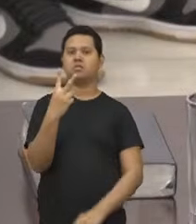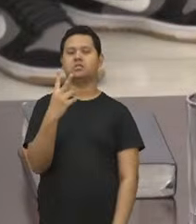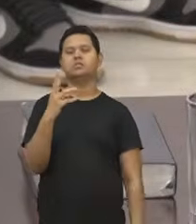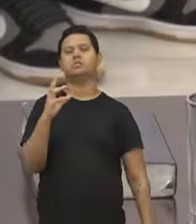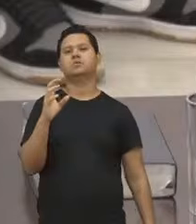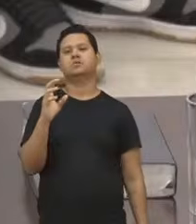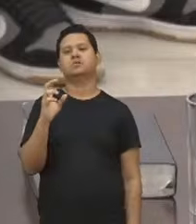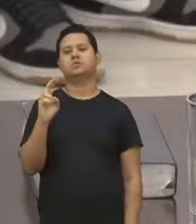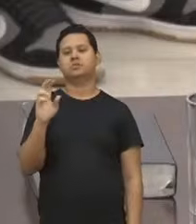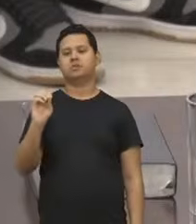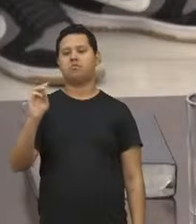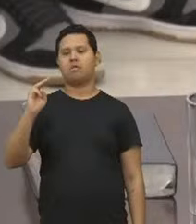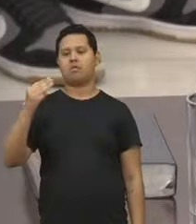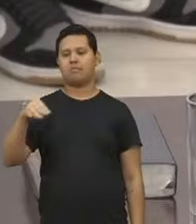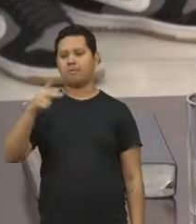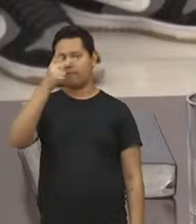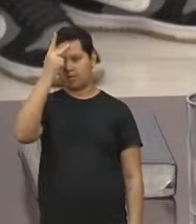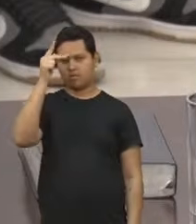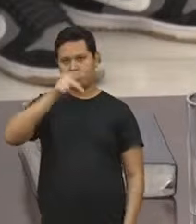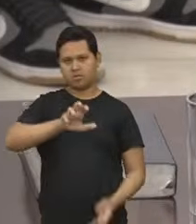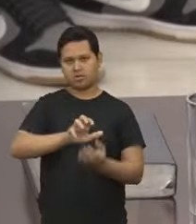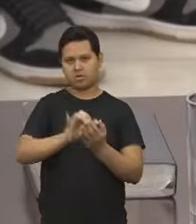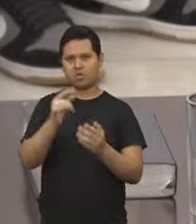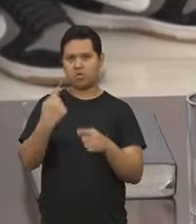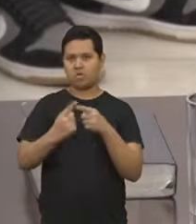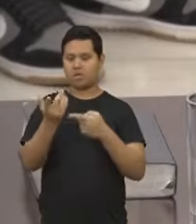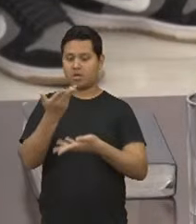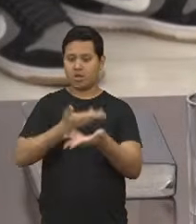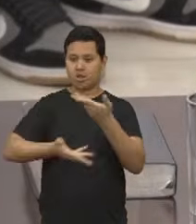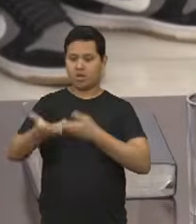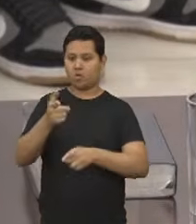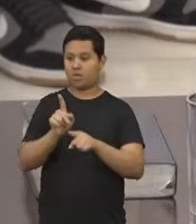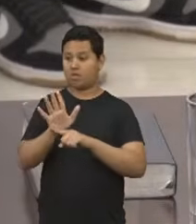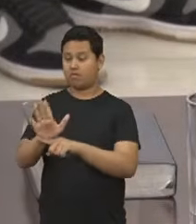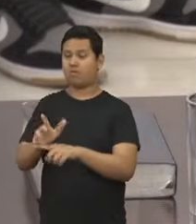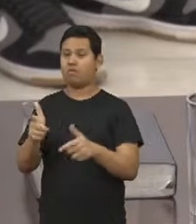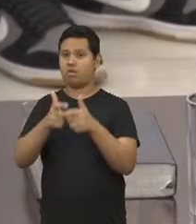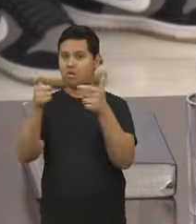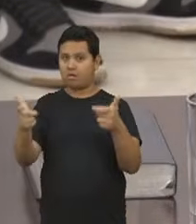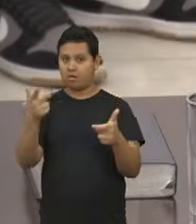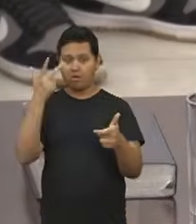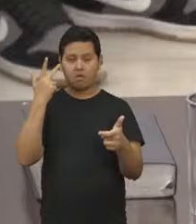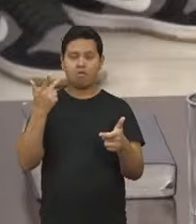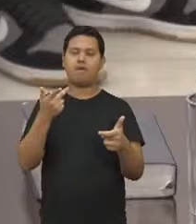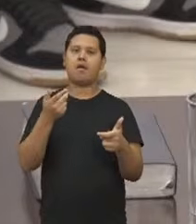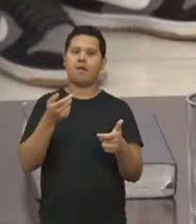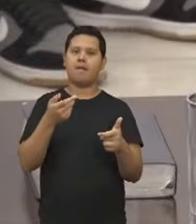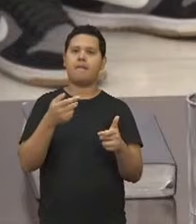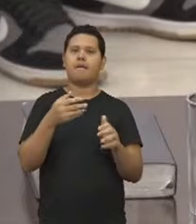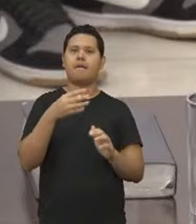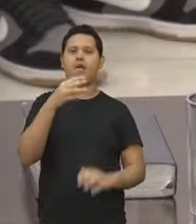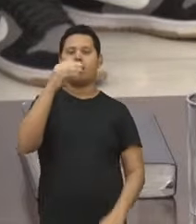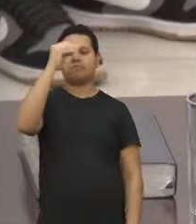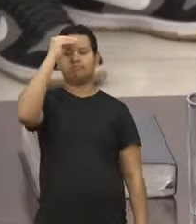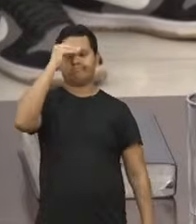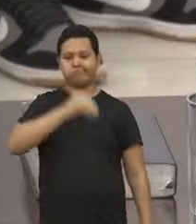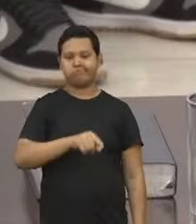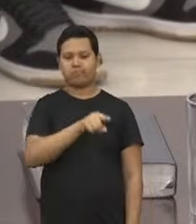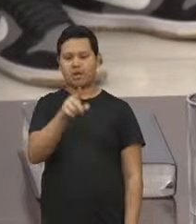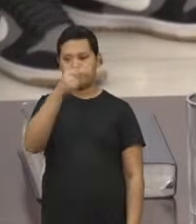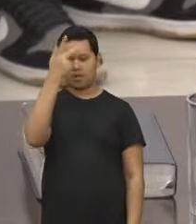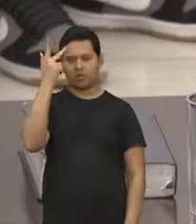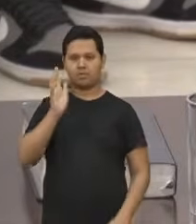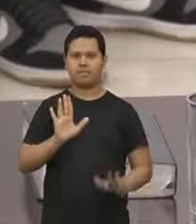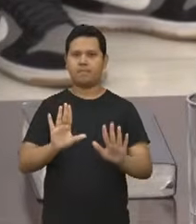250 mil habitantes aproximadamente de Jacareí, porque os serviços vão aumentar, vai doer no seu bolso. Olha, poderia